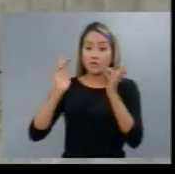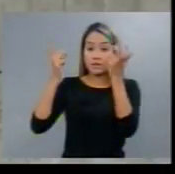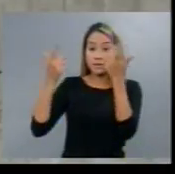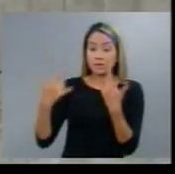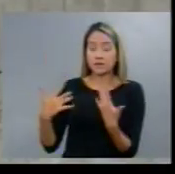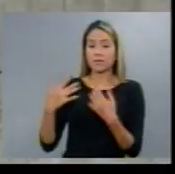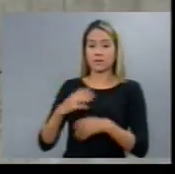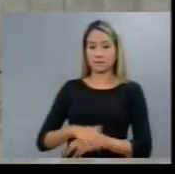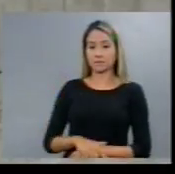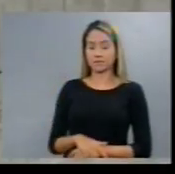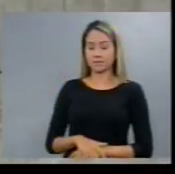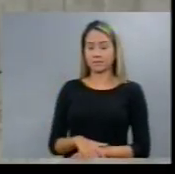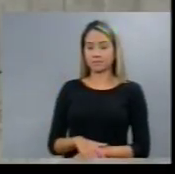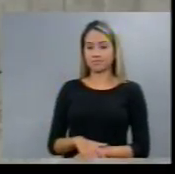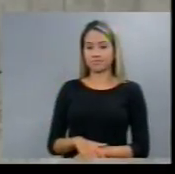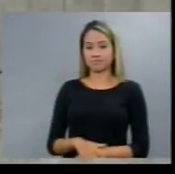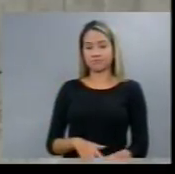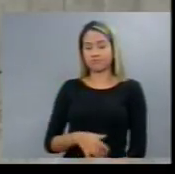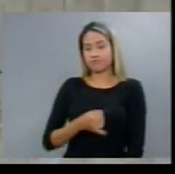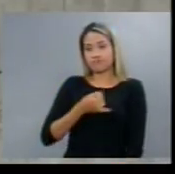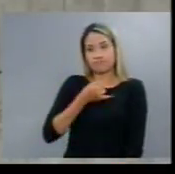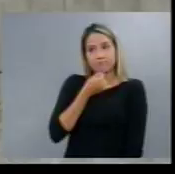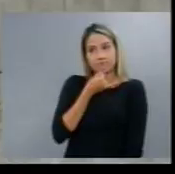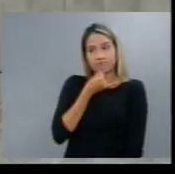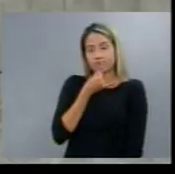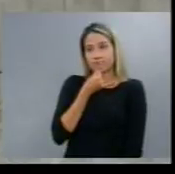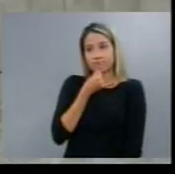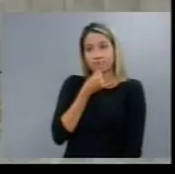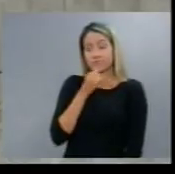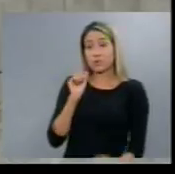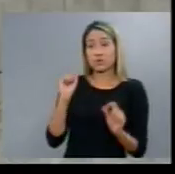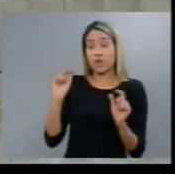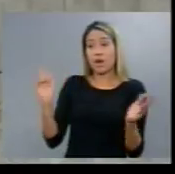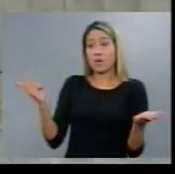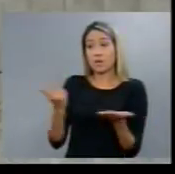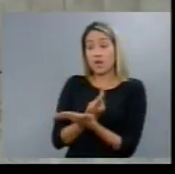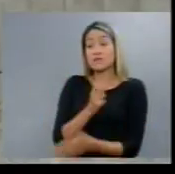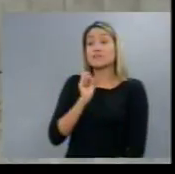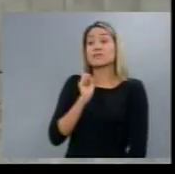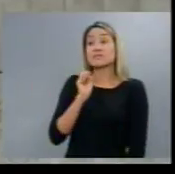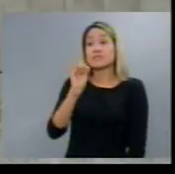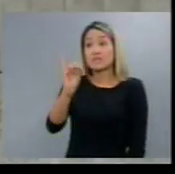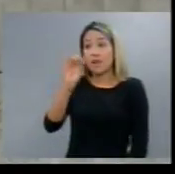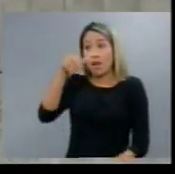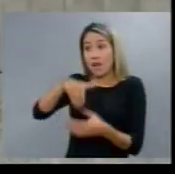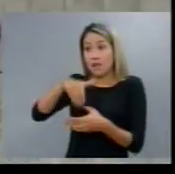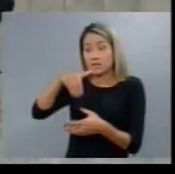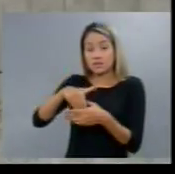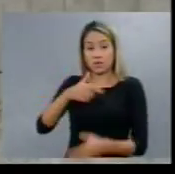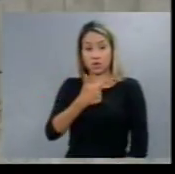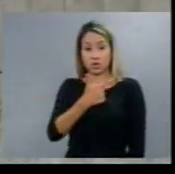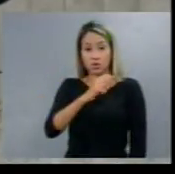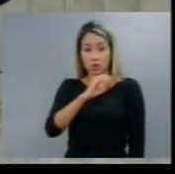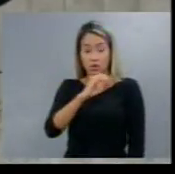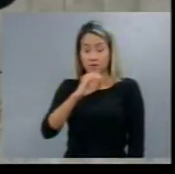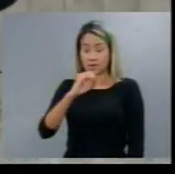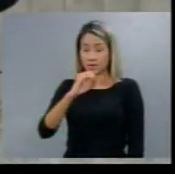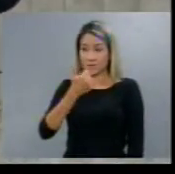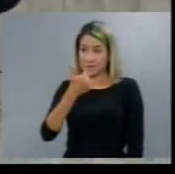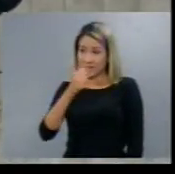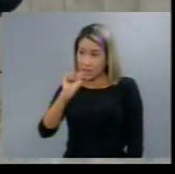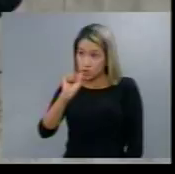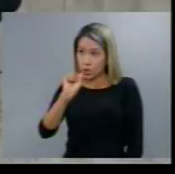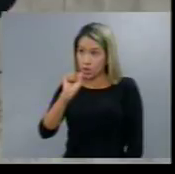coisa, Deputado Renato. infelizmente, se a eleição de 2018 fosse amanhã, muitos